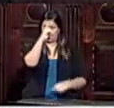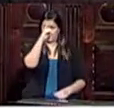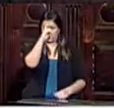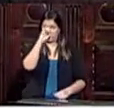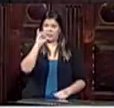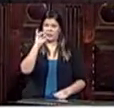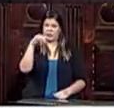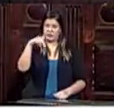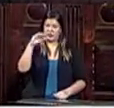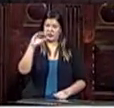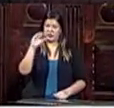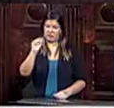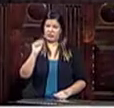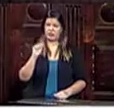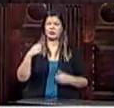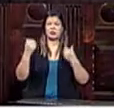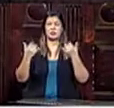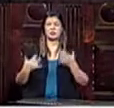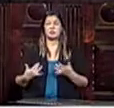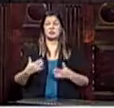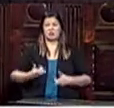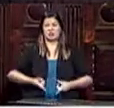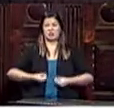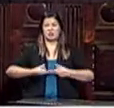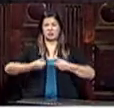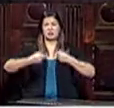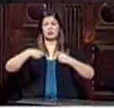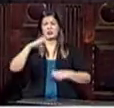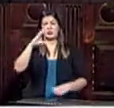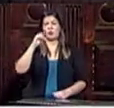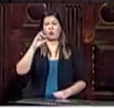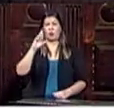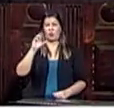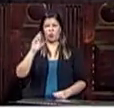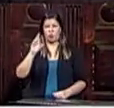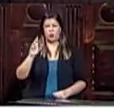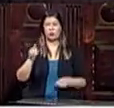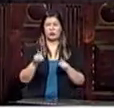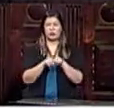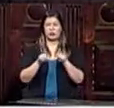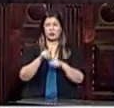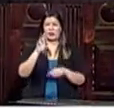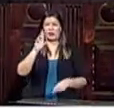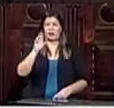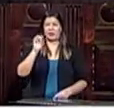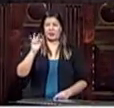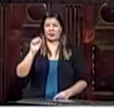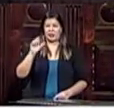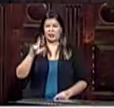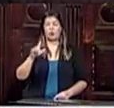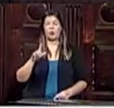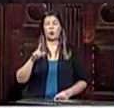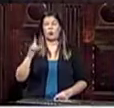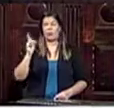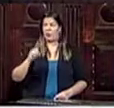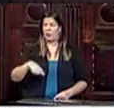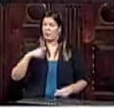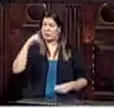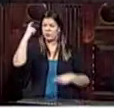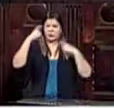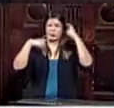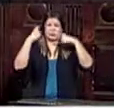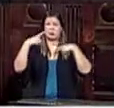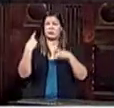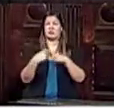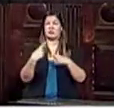de cólon retal sendo um dos mais preocupantes, já que o seu diagnóstico depende muito de